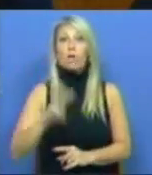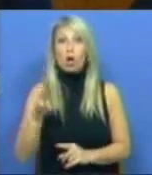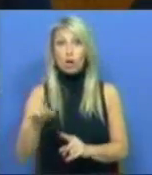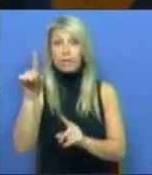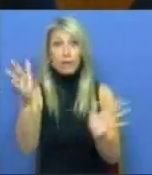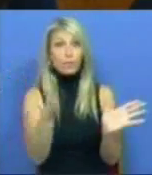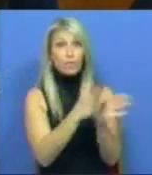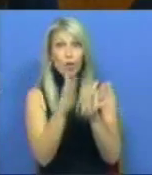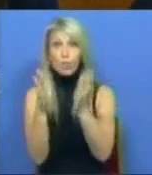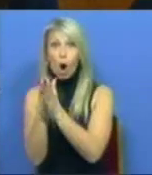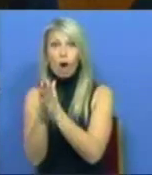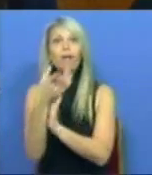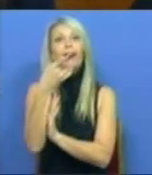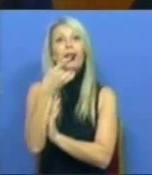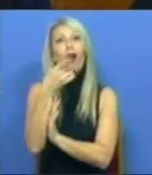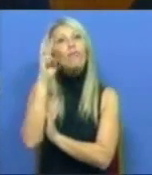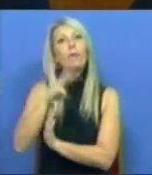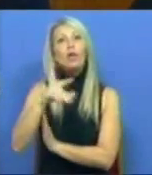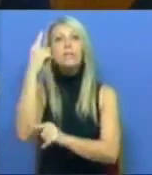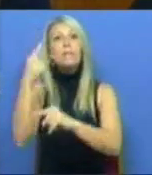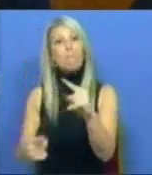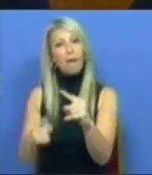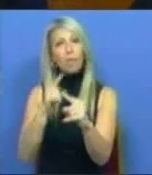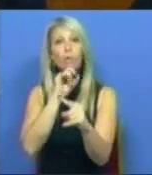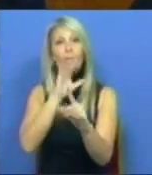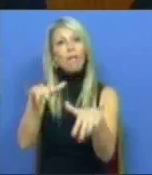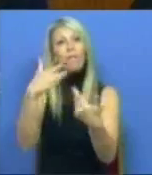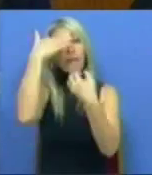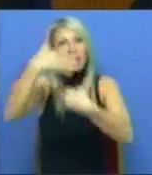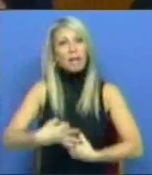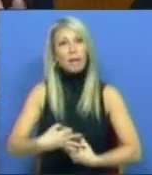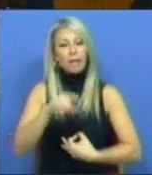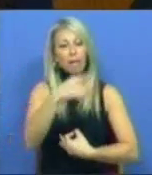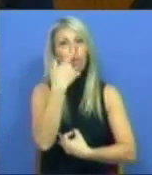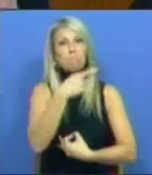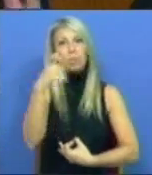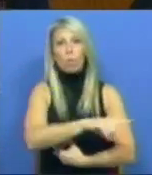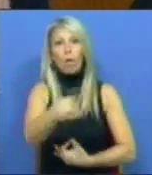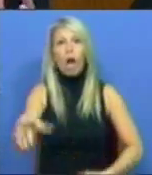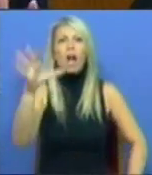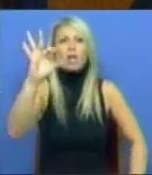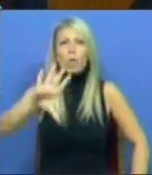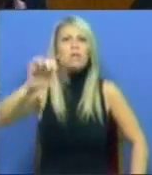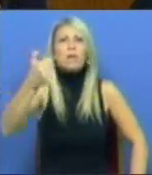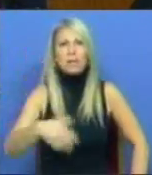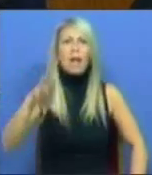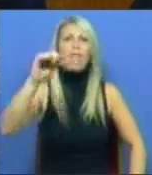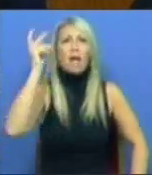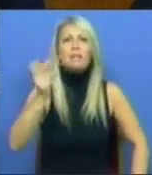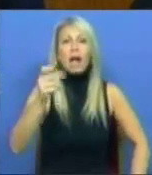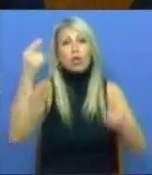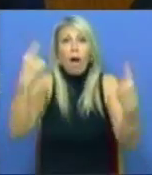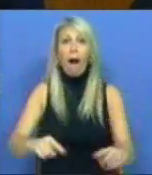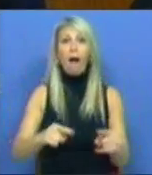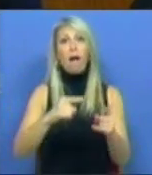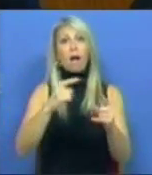reunir aquilo que são 9,5 milhões para permitir alguma dignidade a pessoas que há 15 anos, 14 anos, 10 anos têm contratos